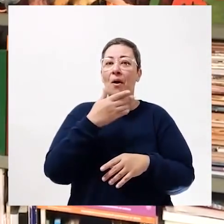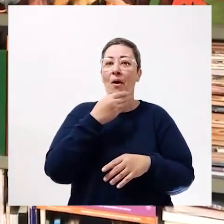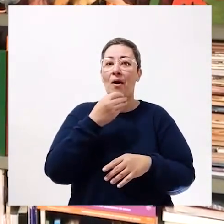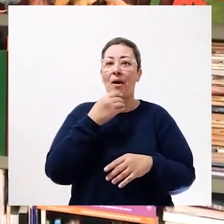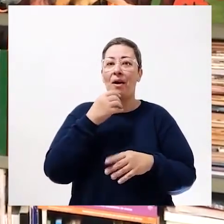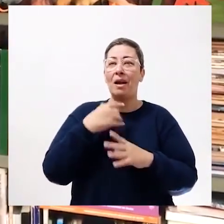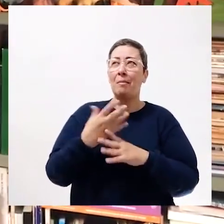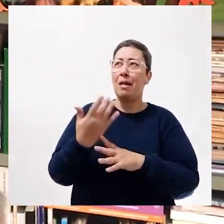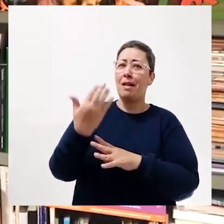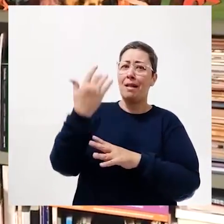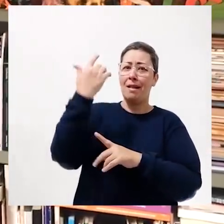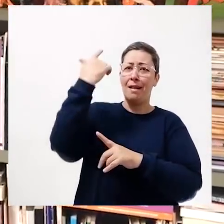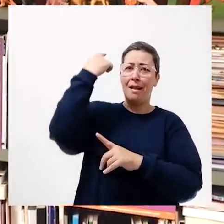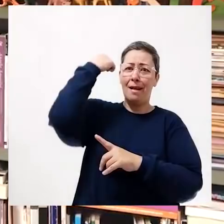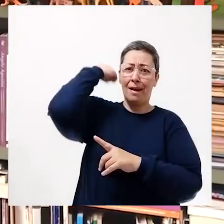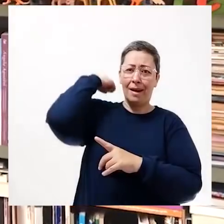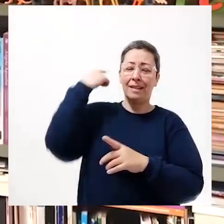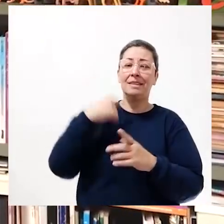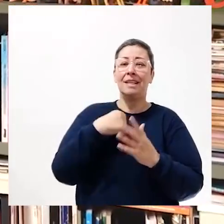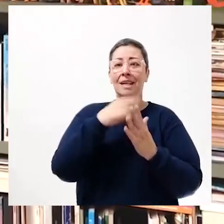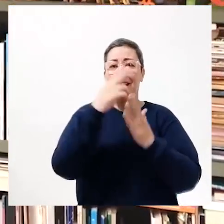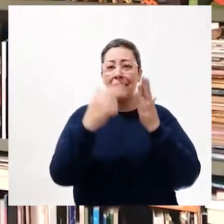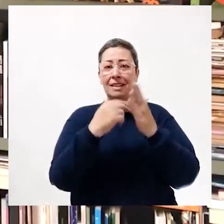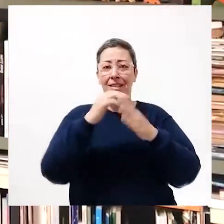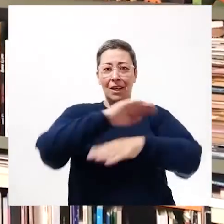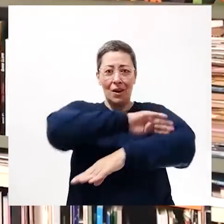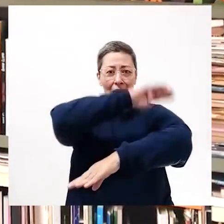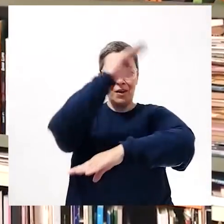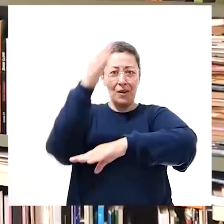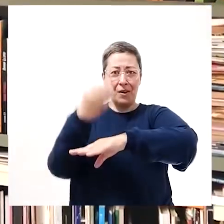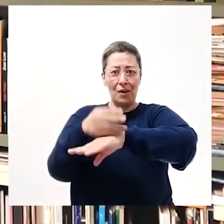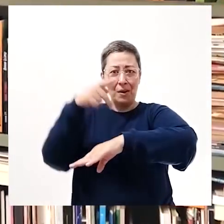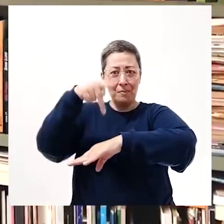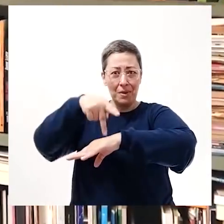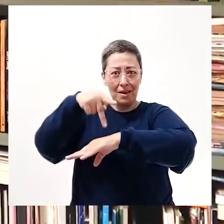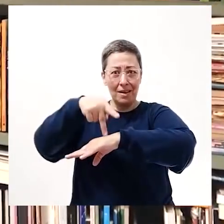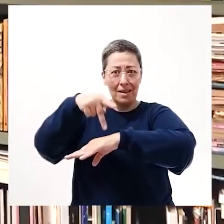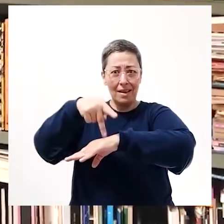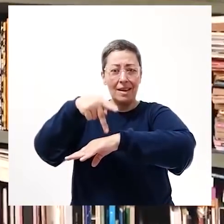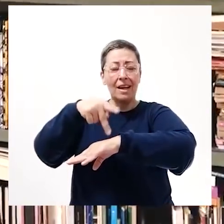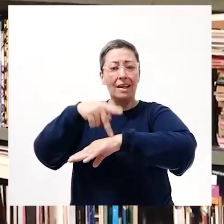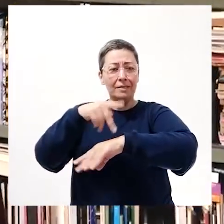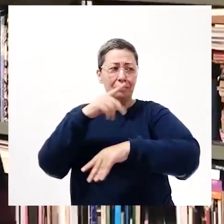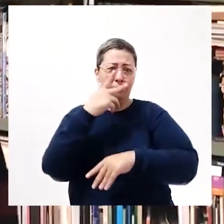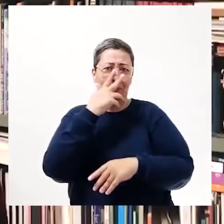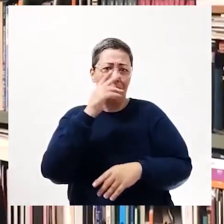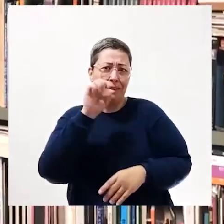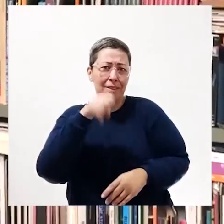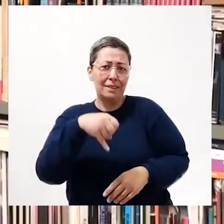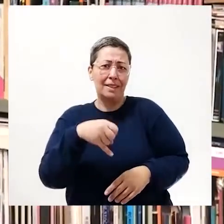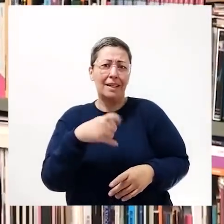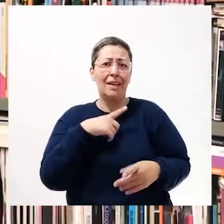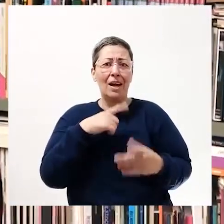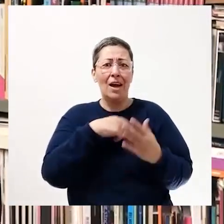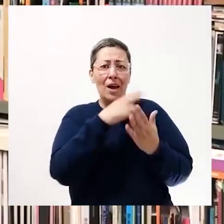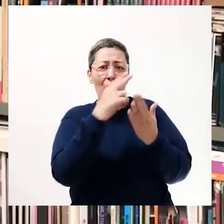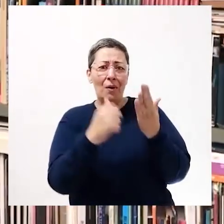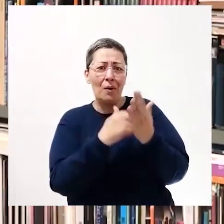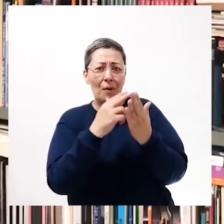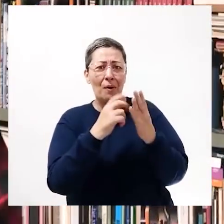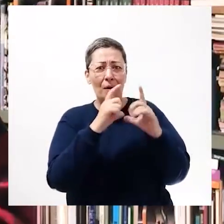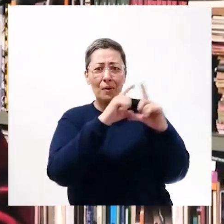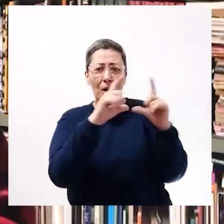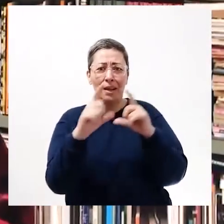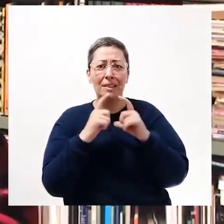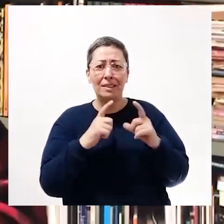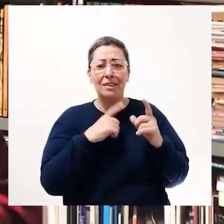da pré-história que desenhava nas pedras, né? Certamente ele fez quadrinho,